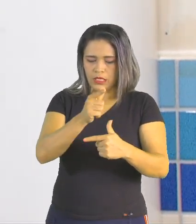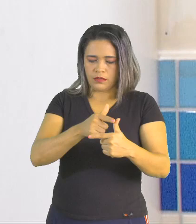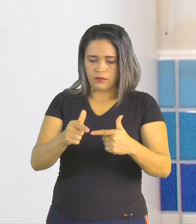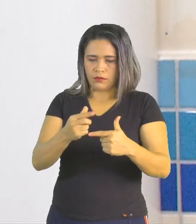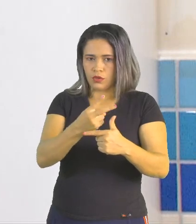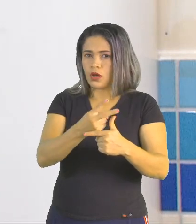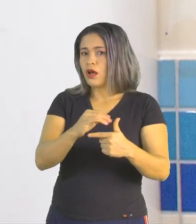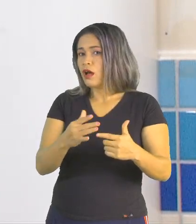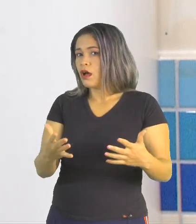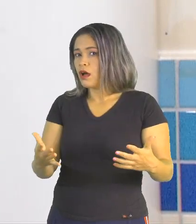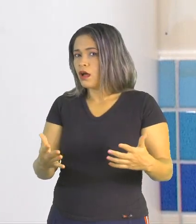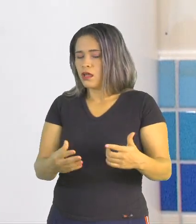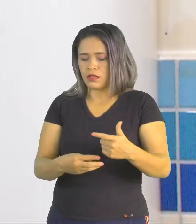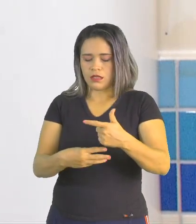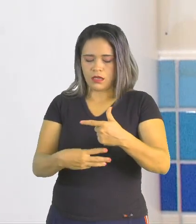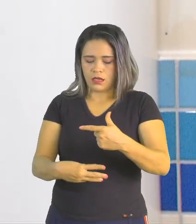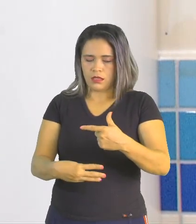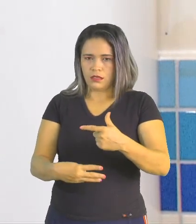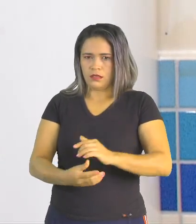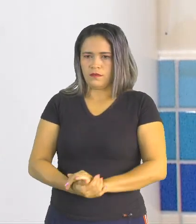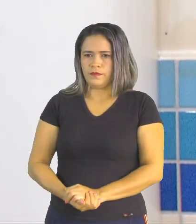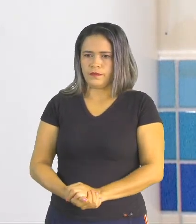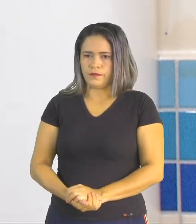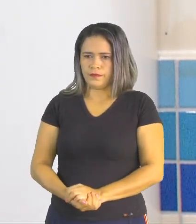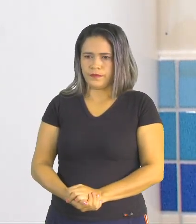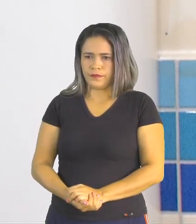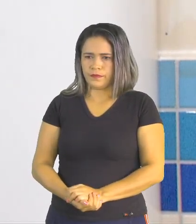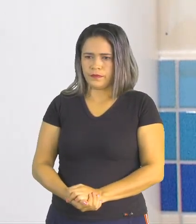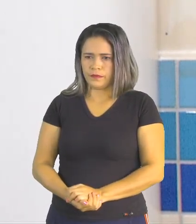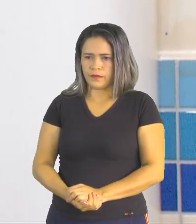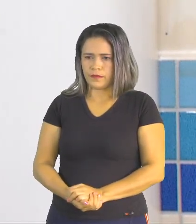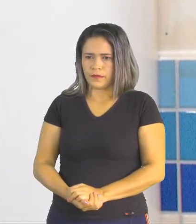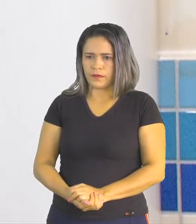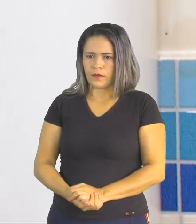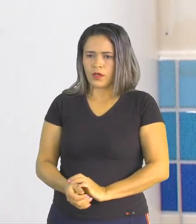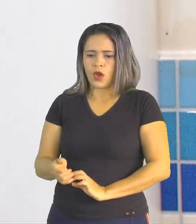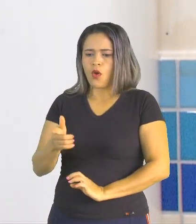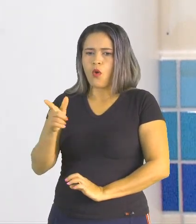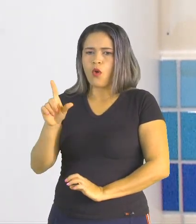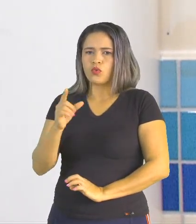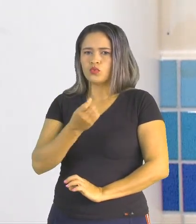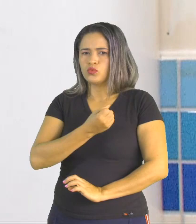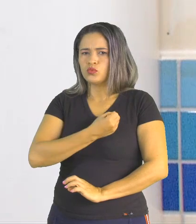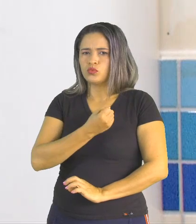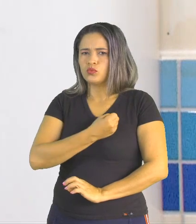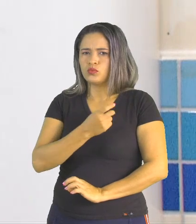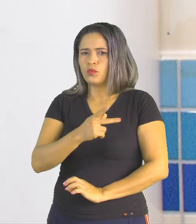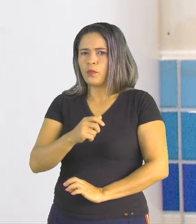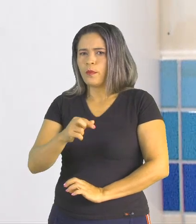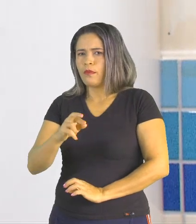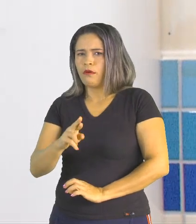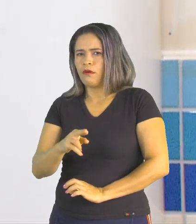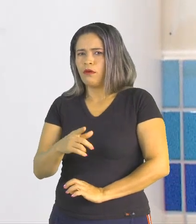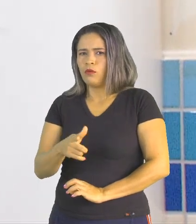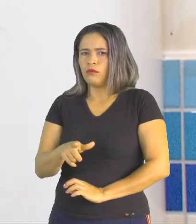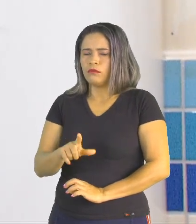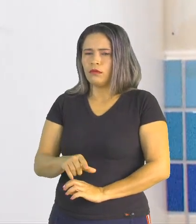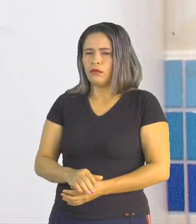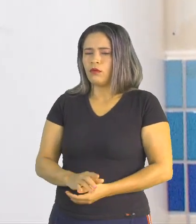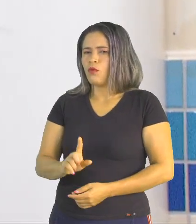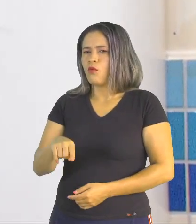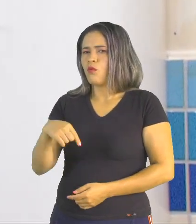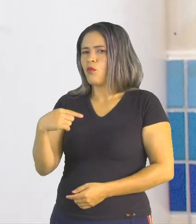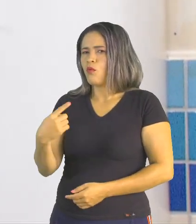2 dá 3. Não tem mais nenhum número par. Qual é o próximo